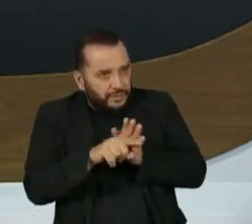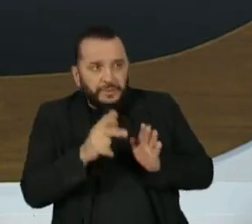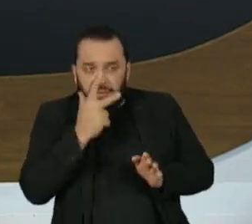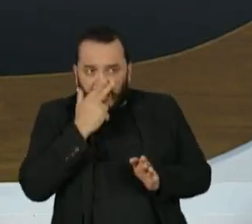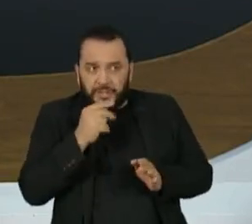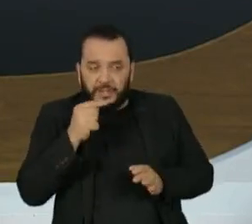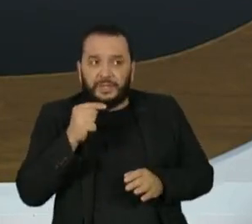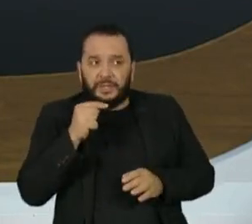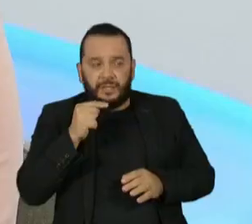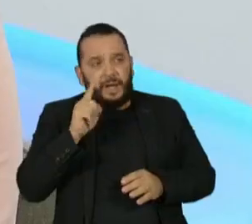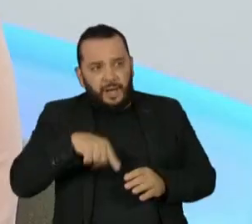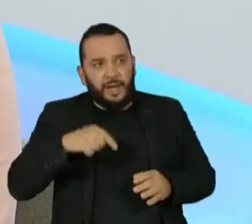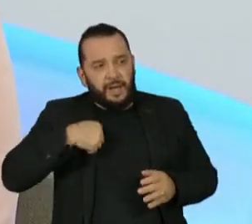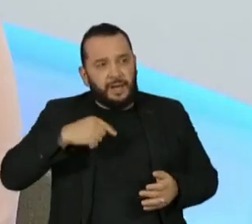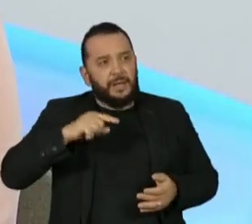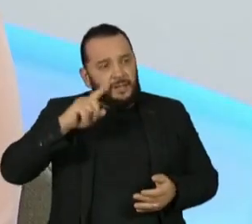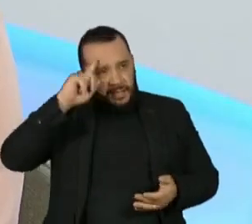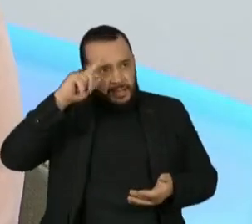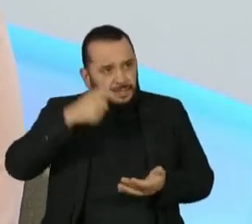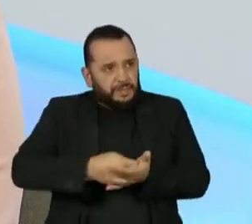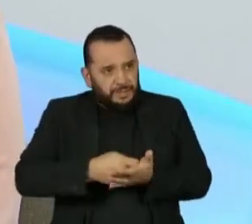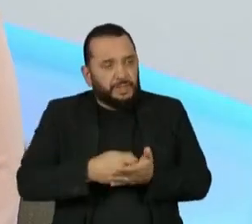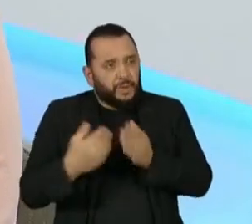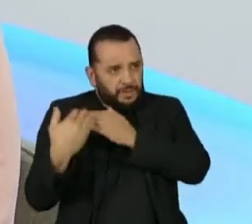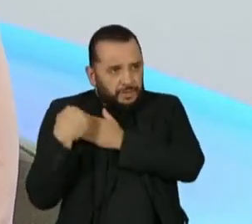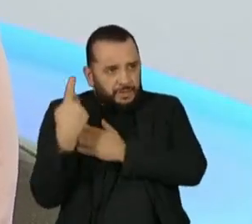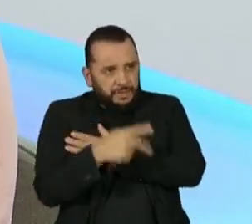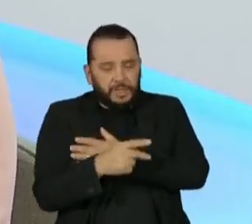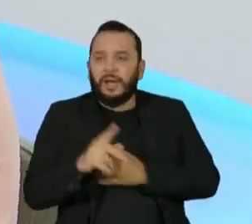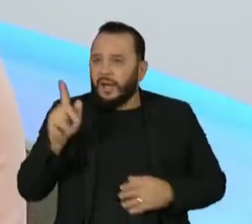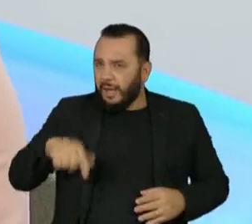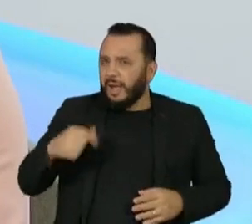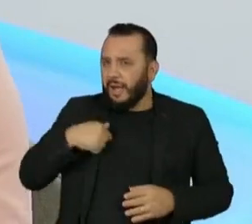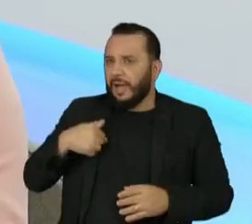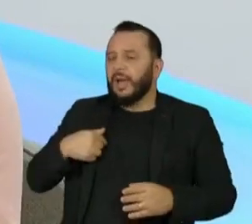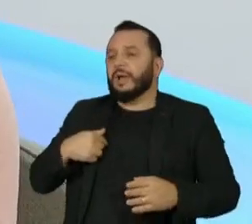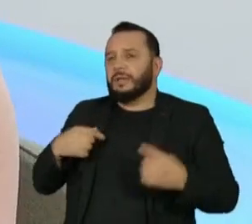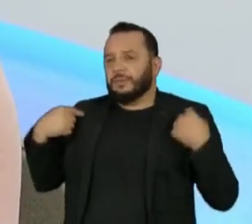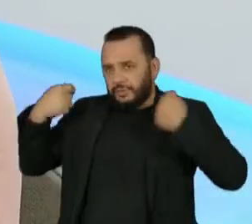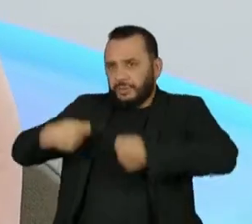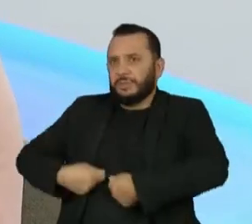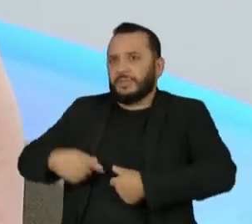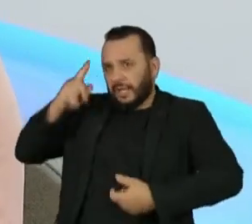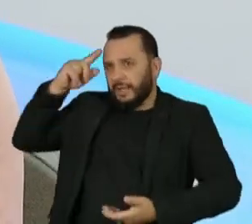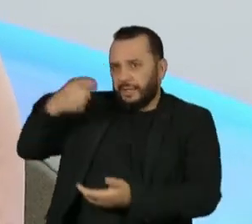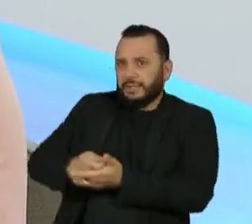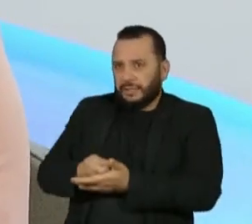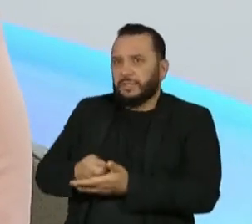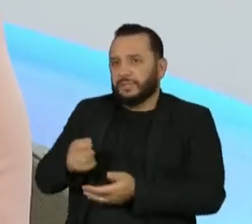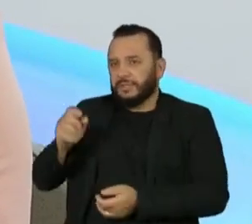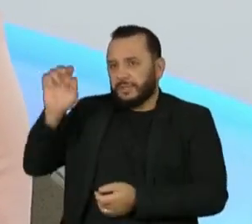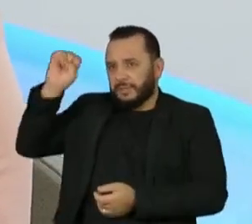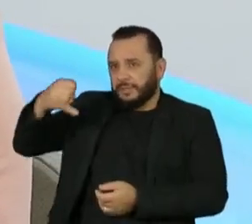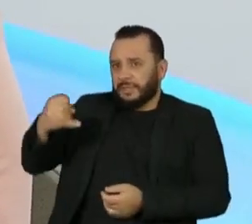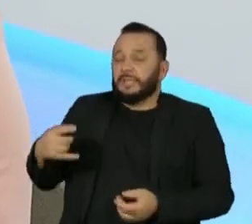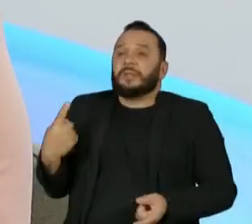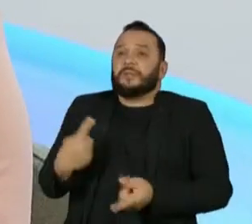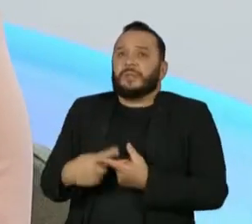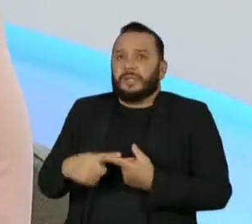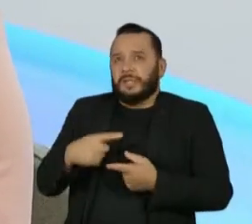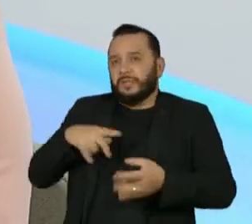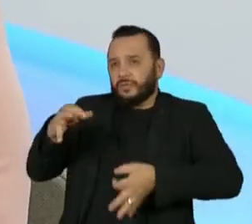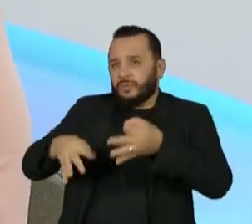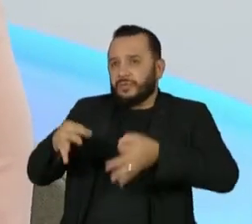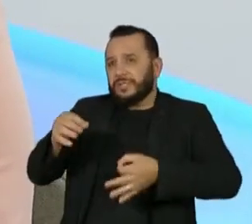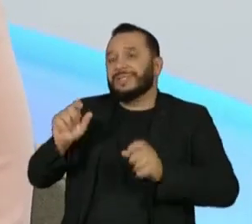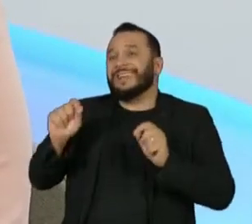do ministro? É prerrogativa da Suprema Corte dizer a última palavra. No sistema de justiça, alguém tem que ter a última